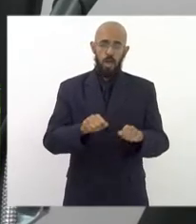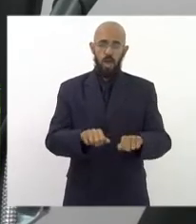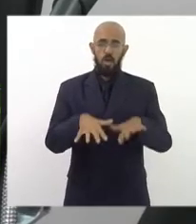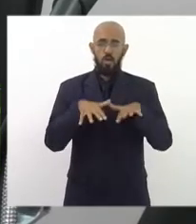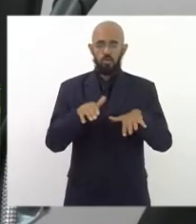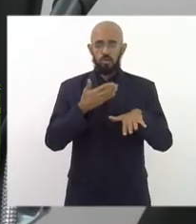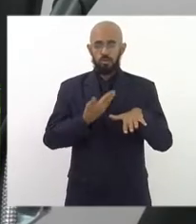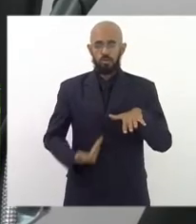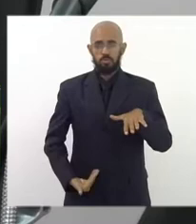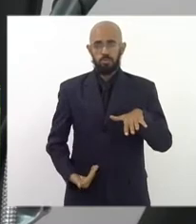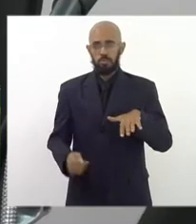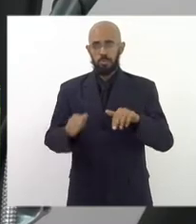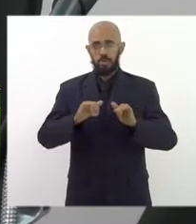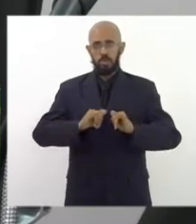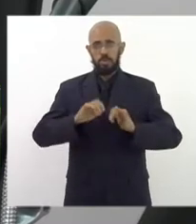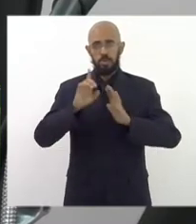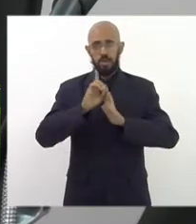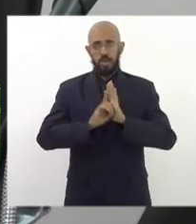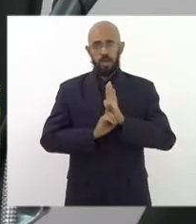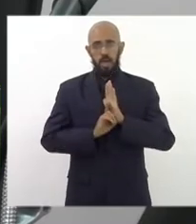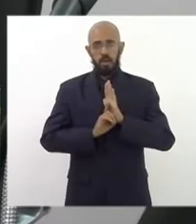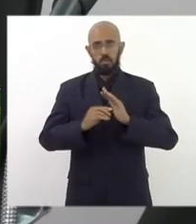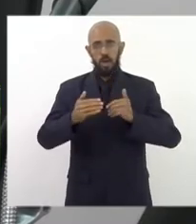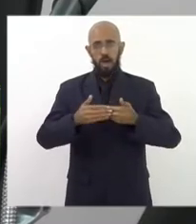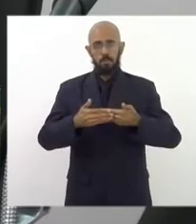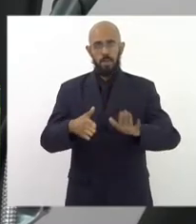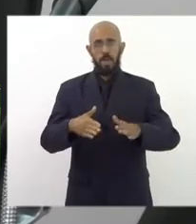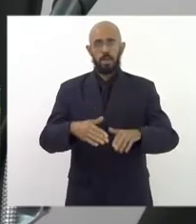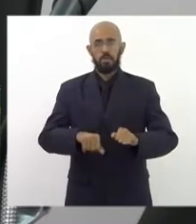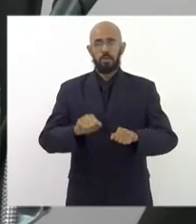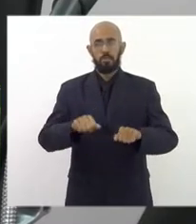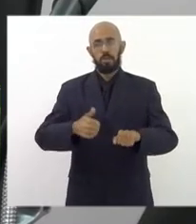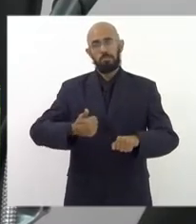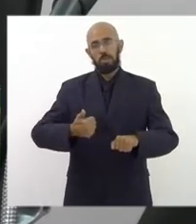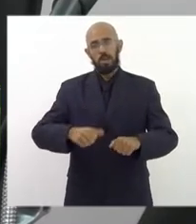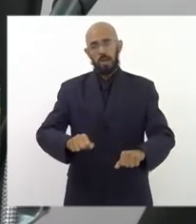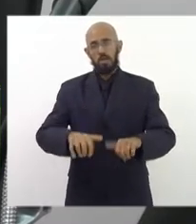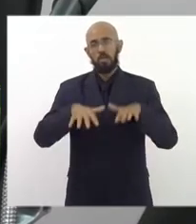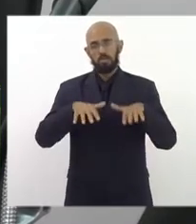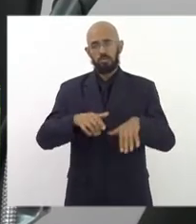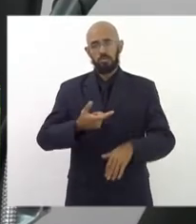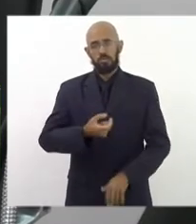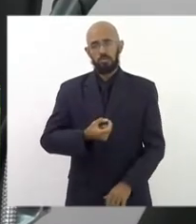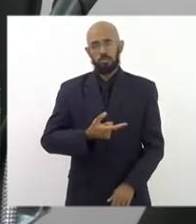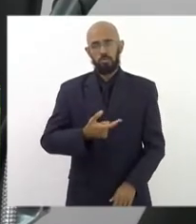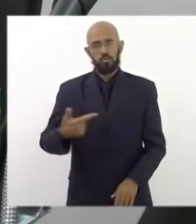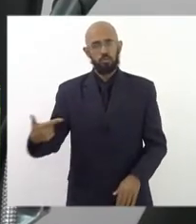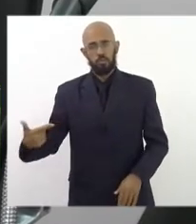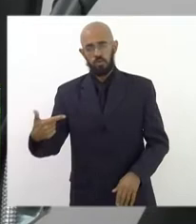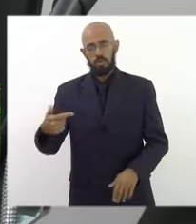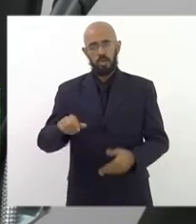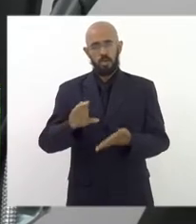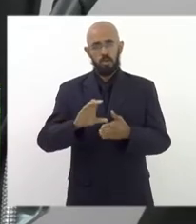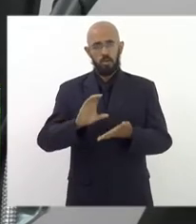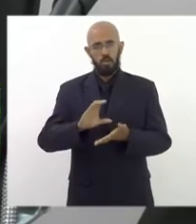pública. Declaro, pois, aberta a primeira audiência pública de 22 da Comissão de Orçamento,